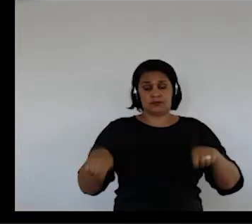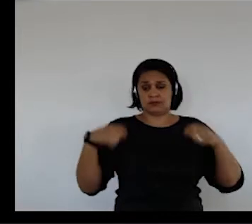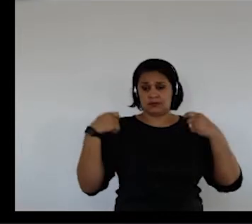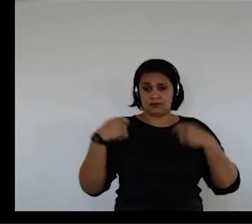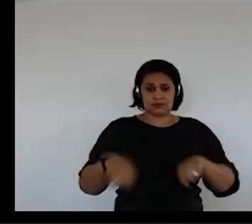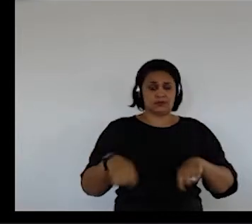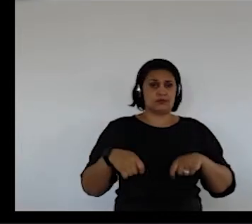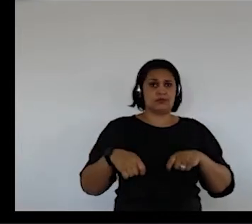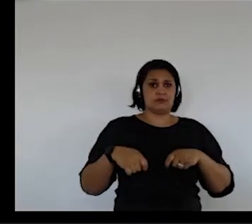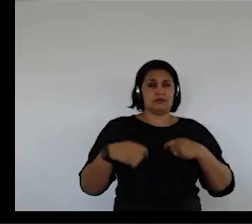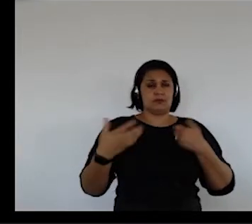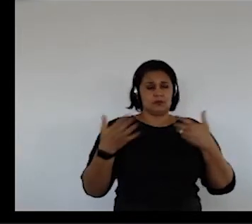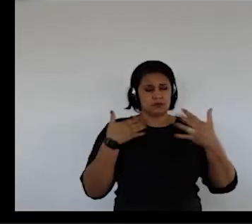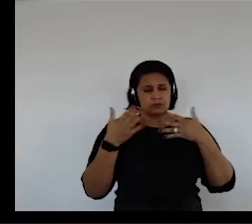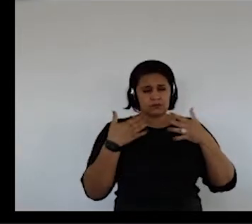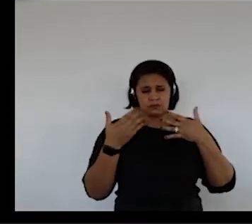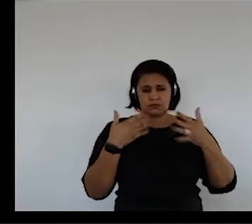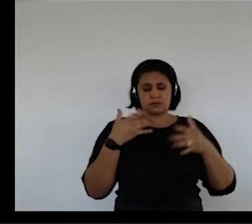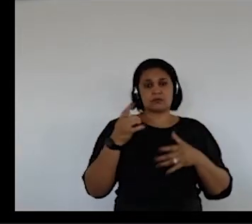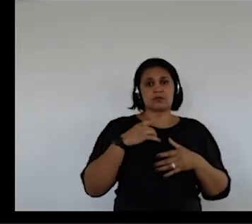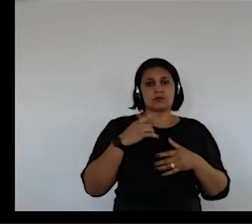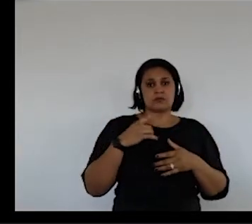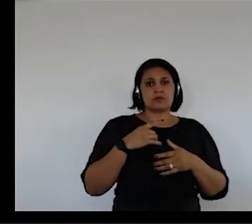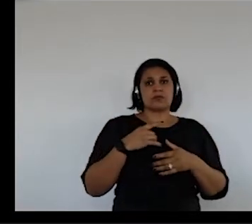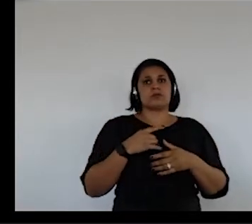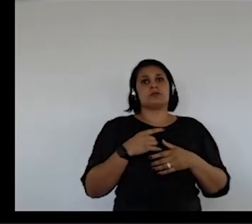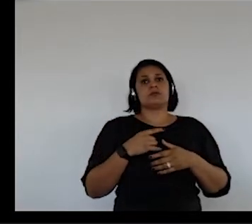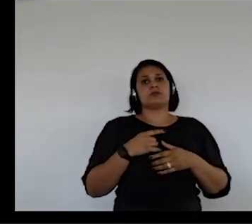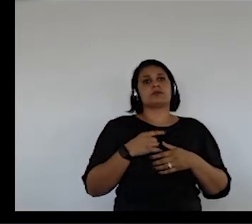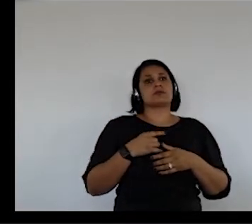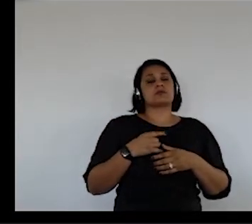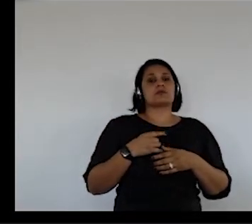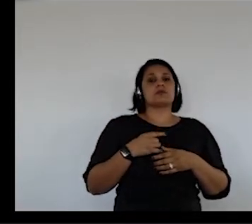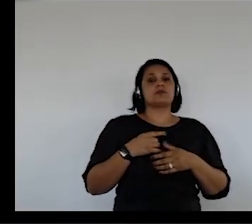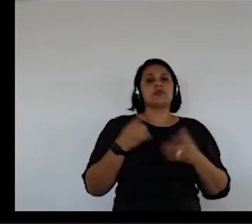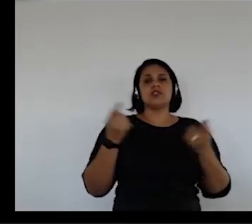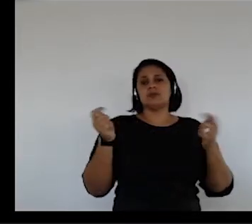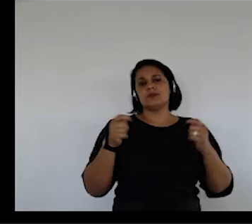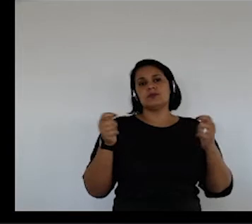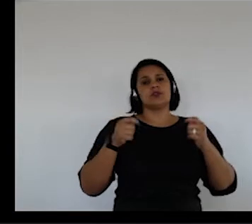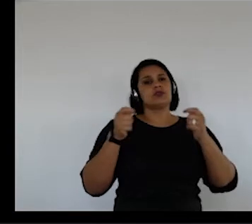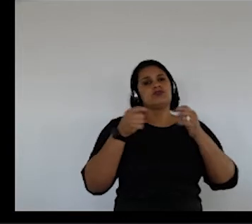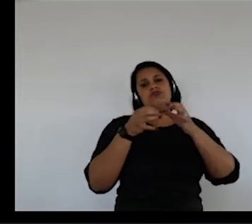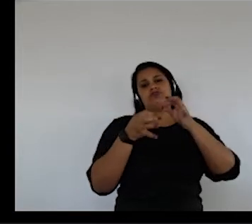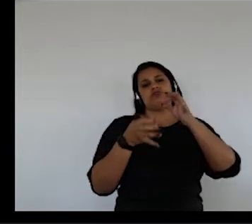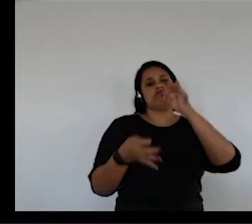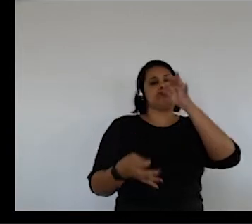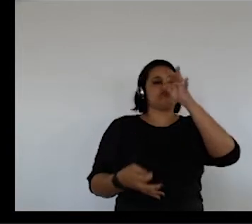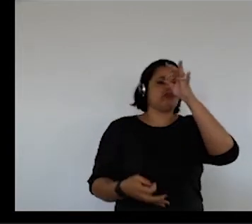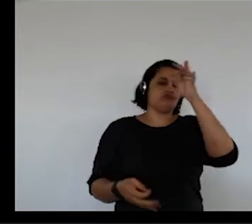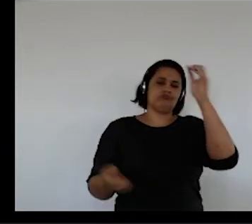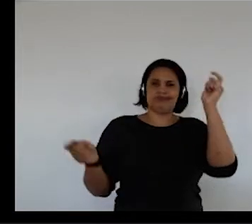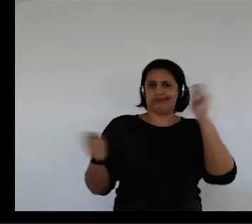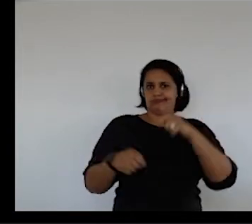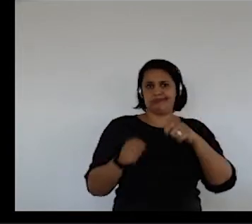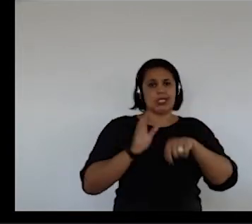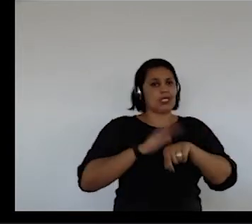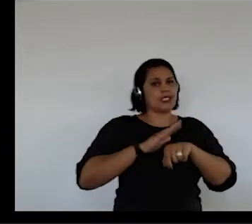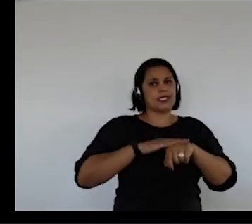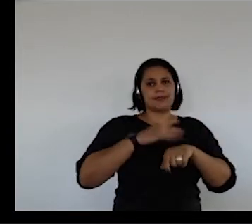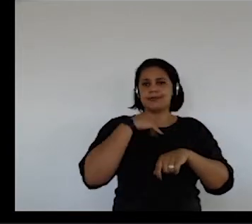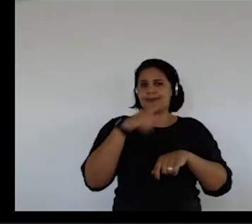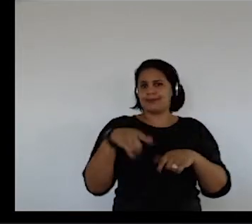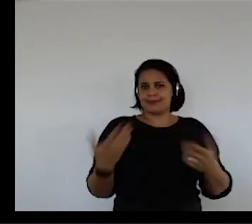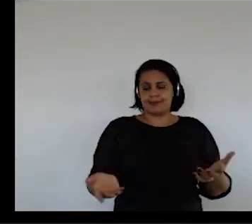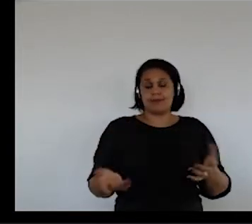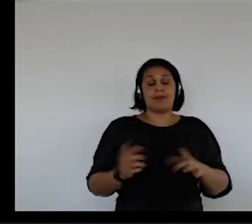discussão sobre tudo isso que foi falado aqui. Nós poderíamos falar disso o resto do dia e nos faltaria tempo, né?